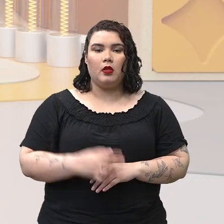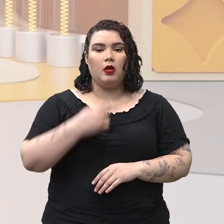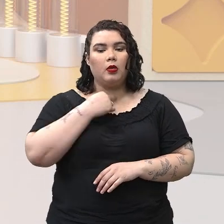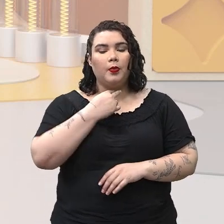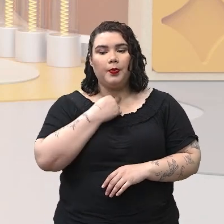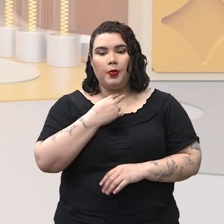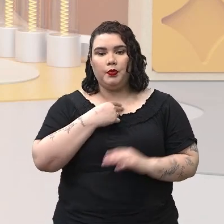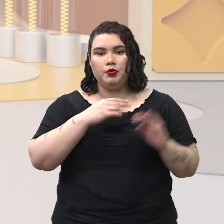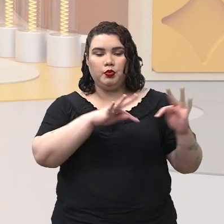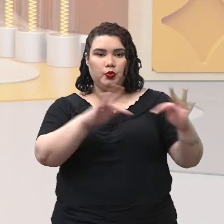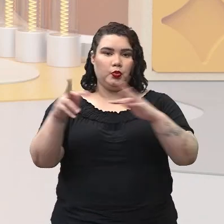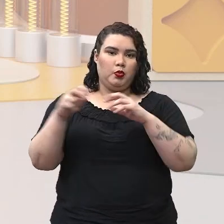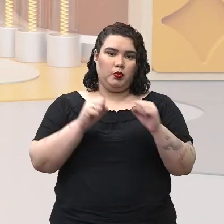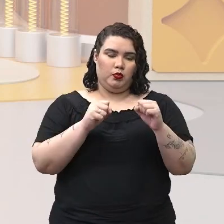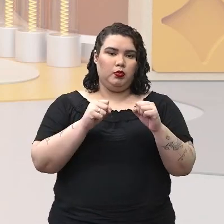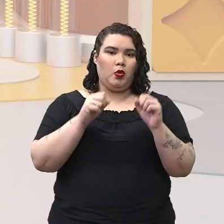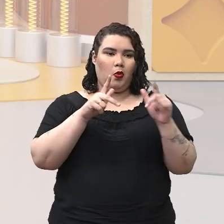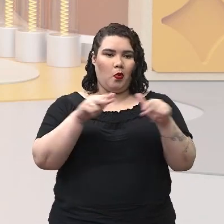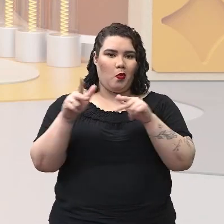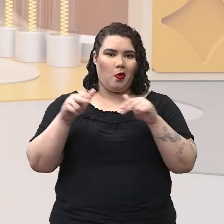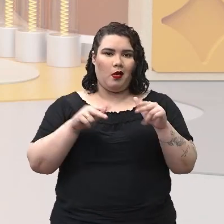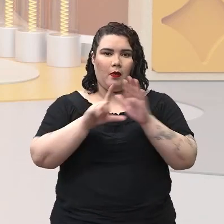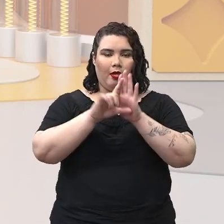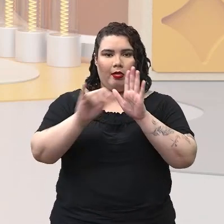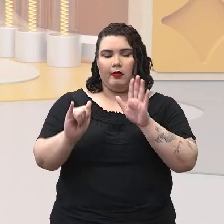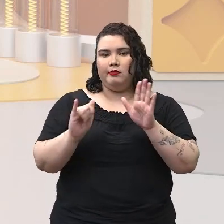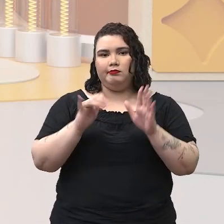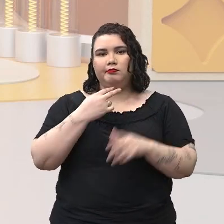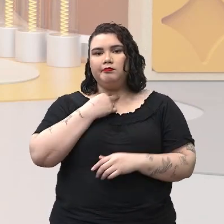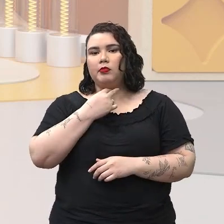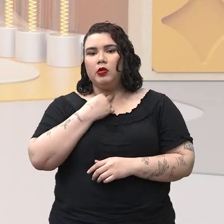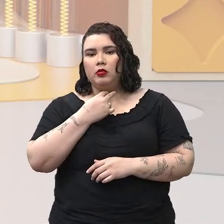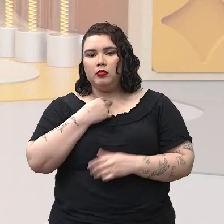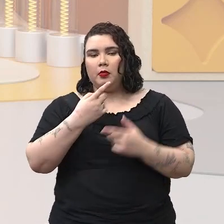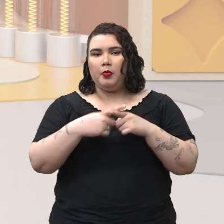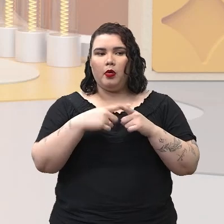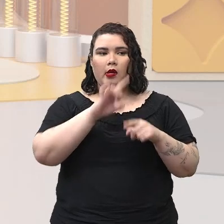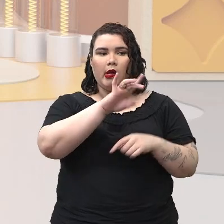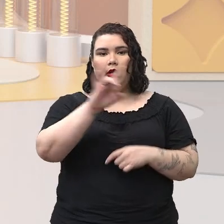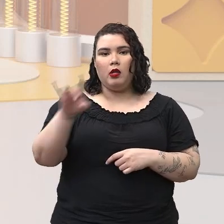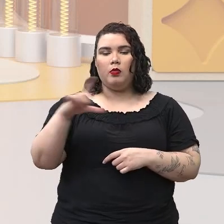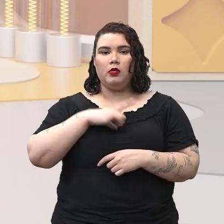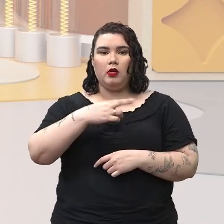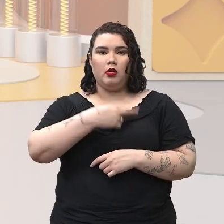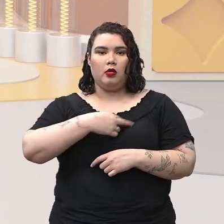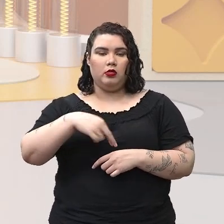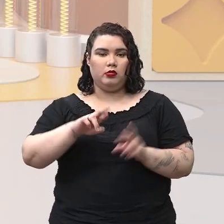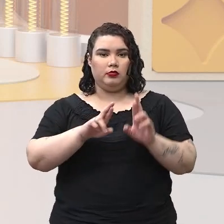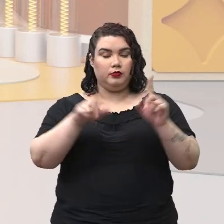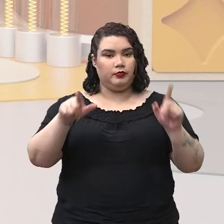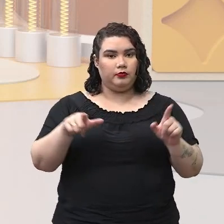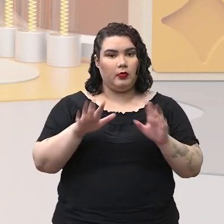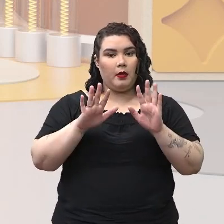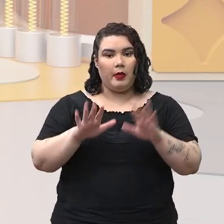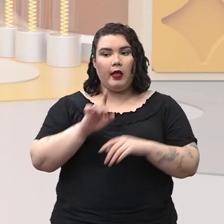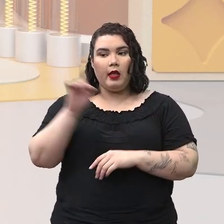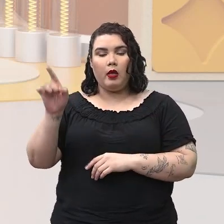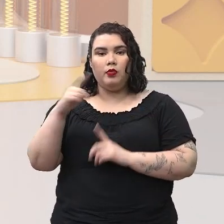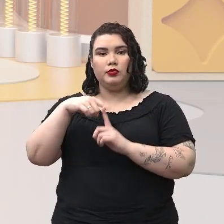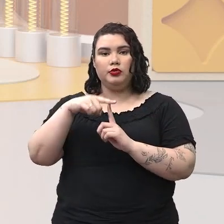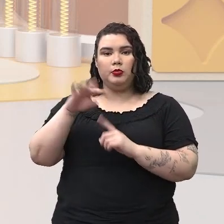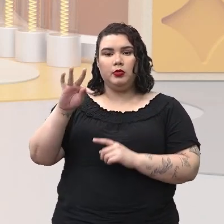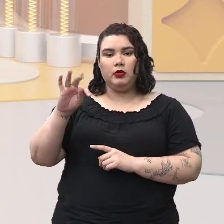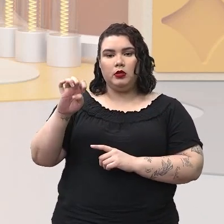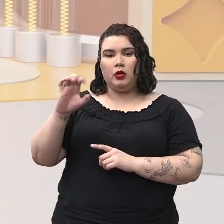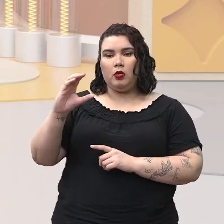valer para a lei das pessoas em comum, né? Que tem religiões diferentes. A teocracia não. É o que o